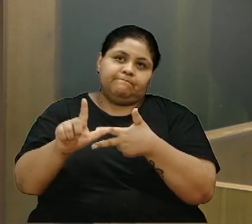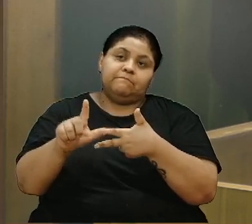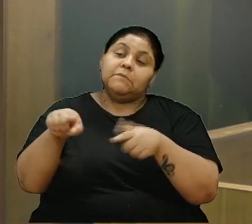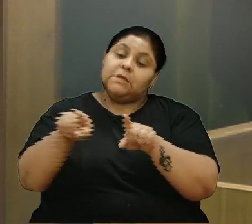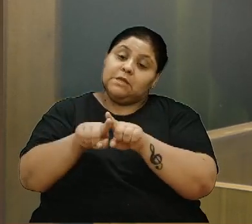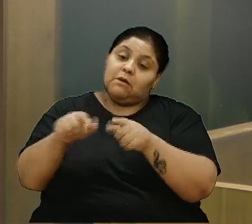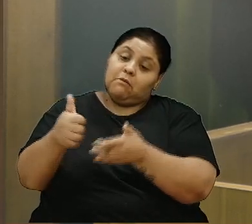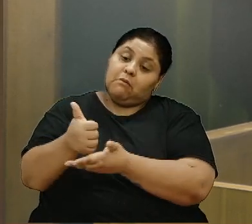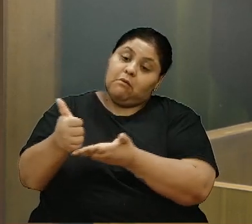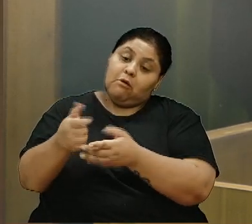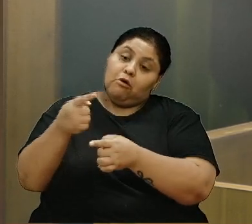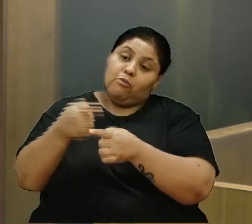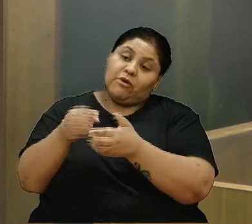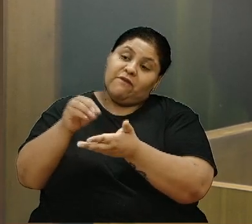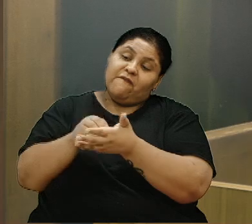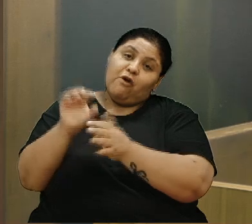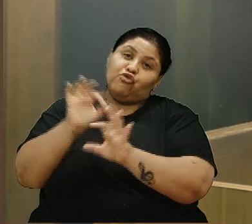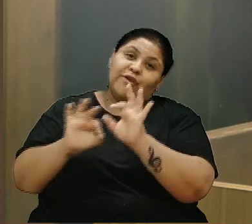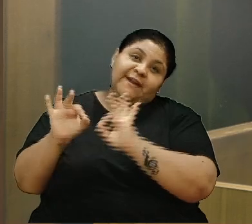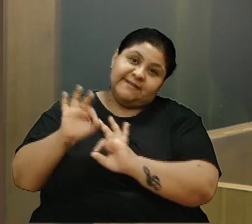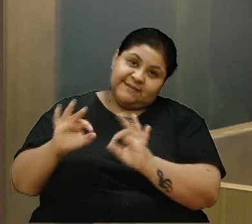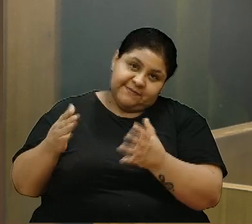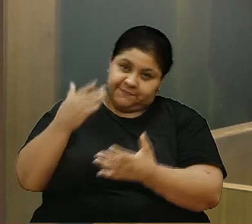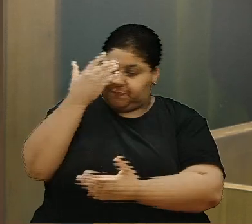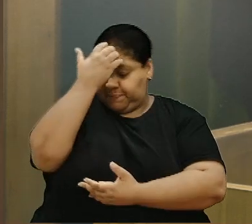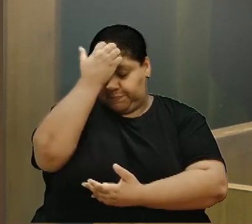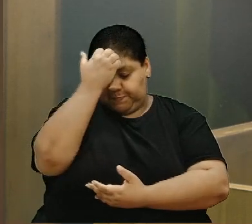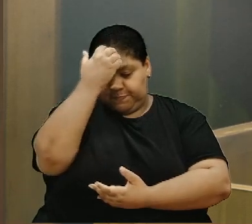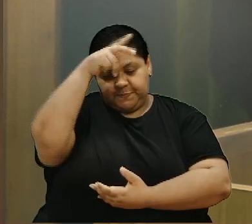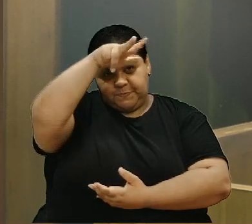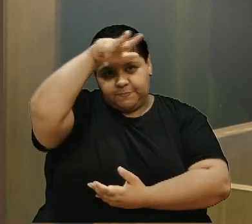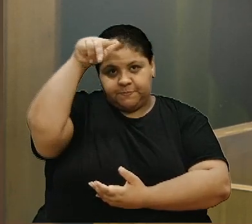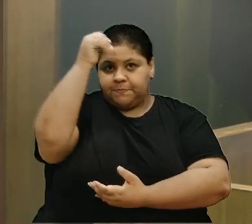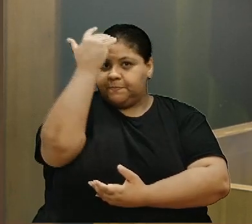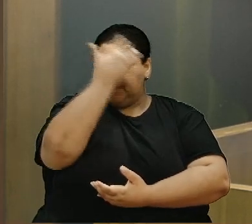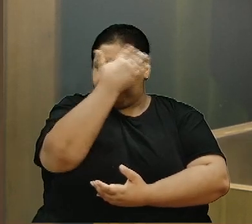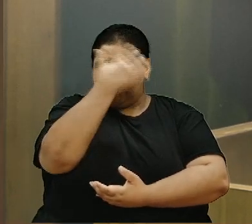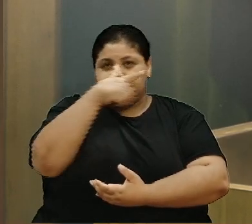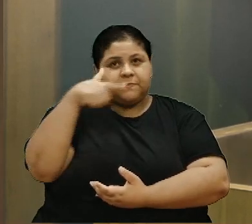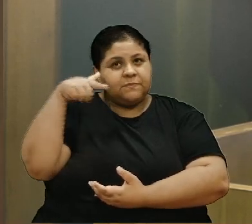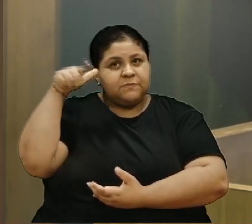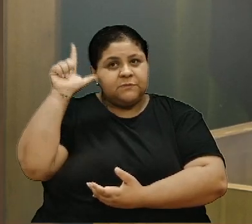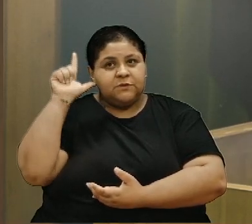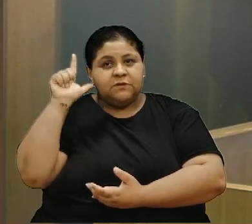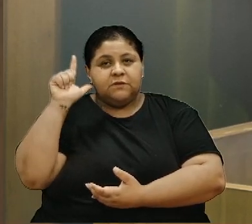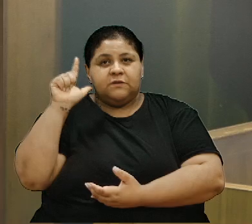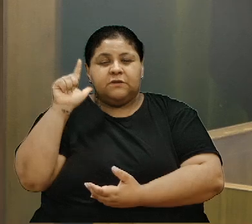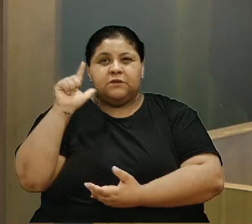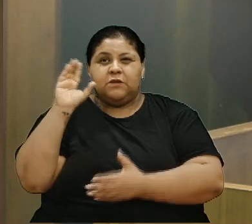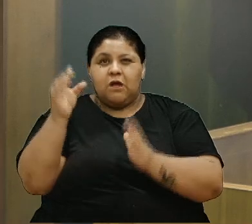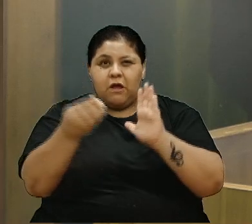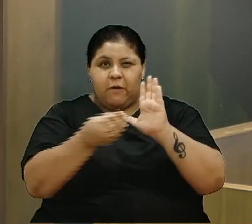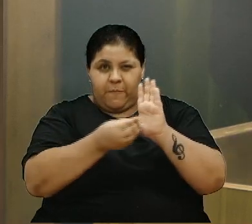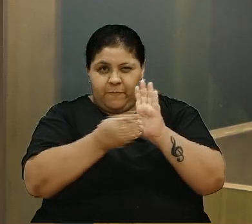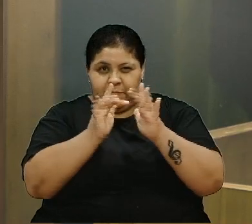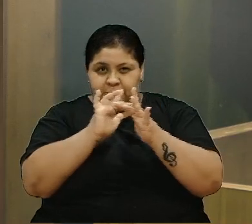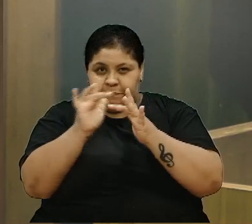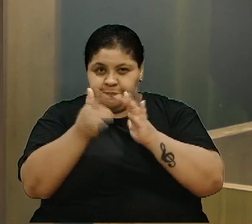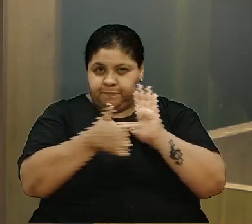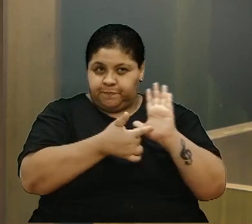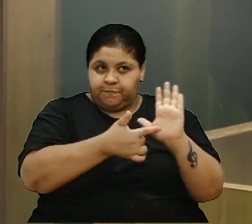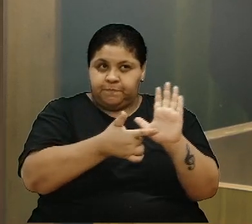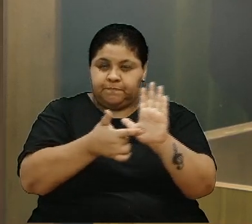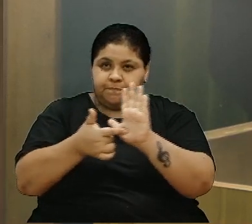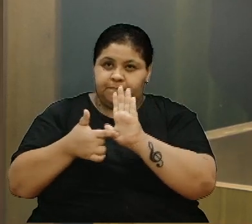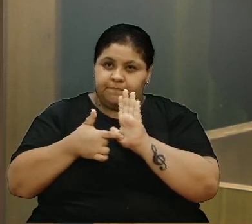base, por desorganização. O prefeito Adiló ontem lançou um vídeo nas suas redes sociais,